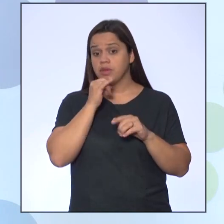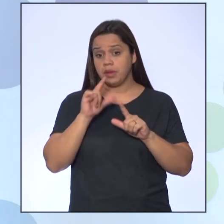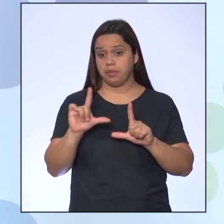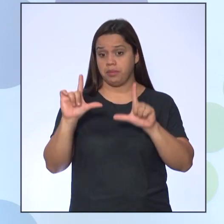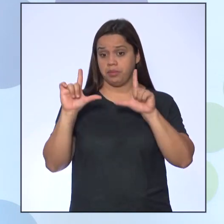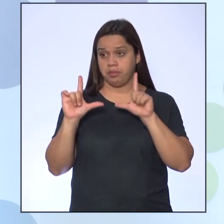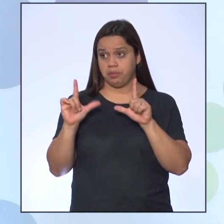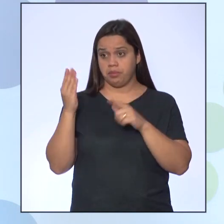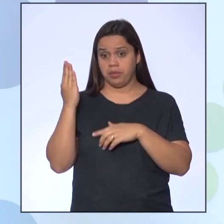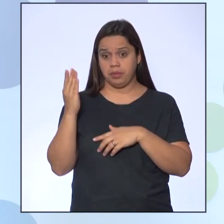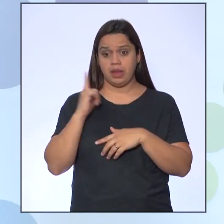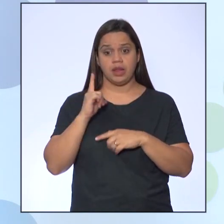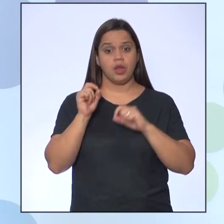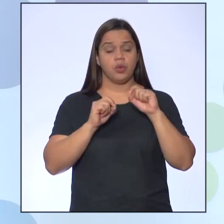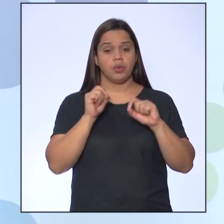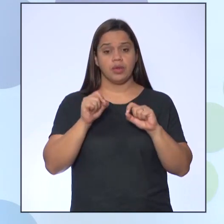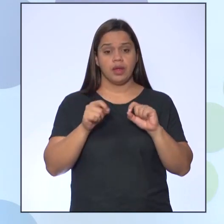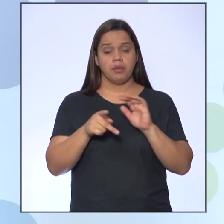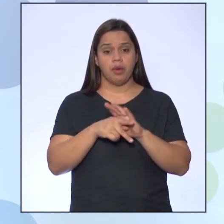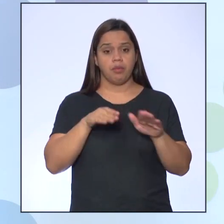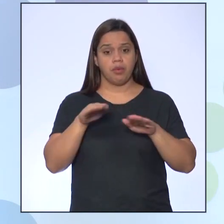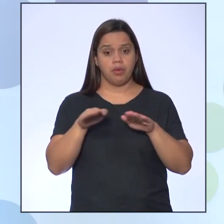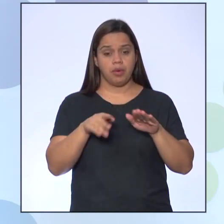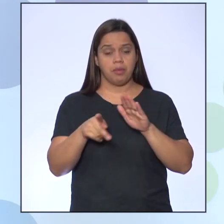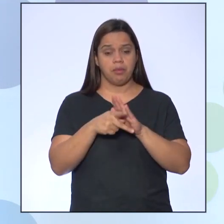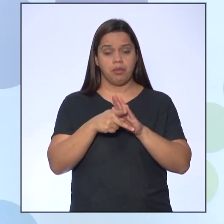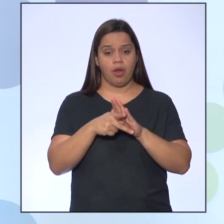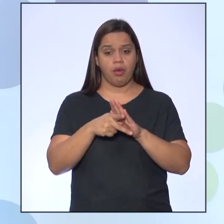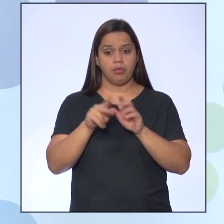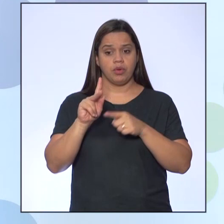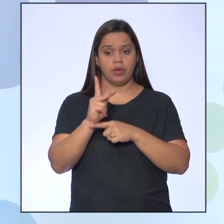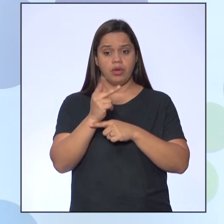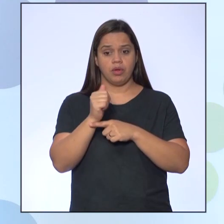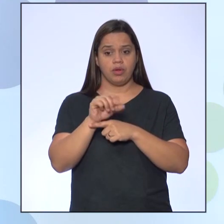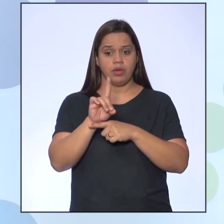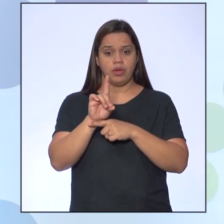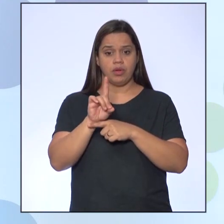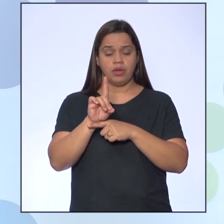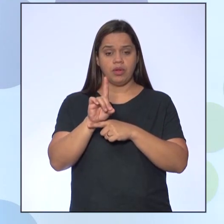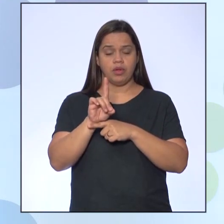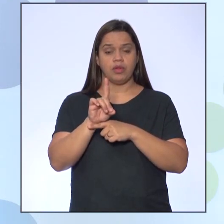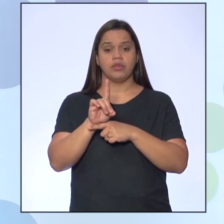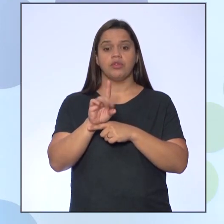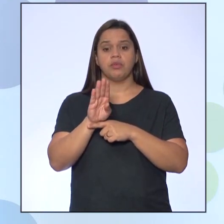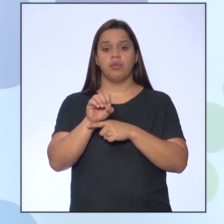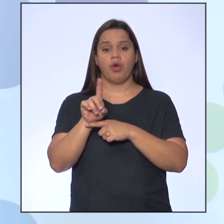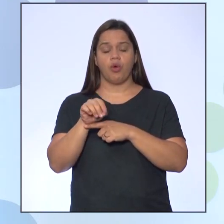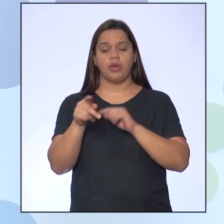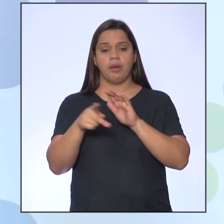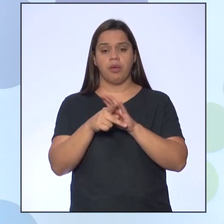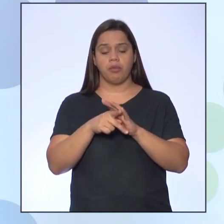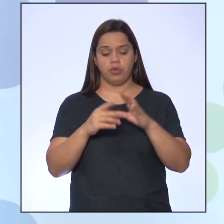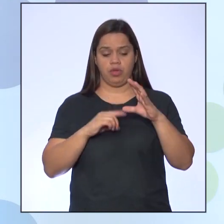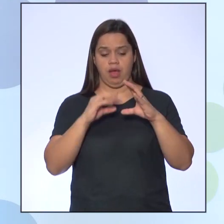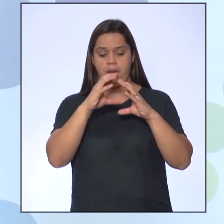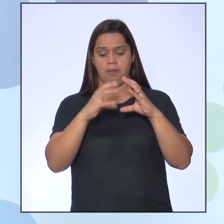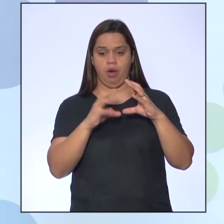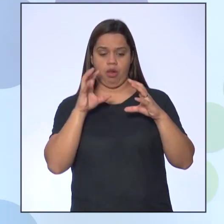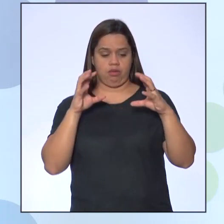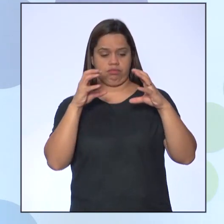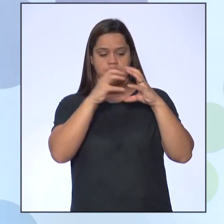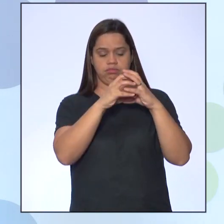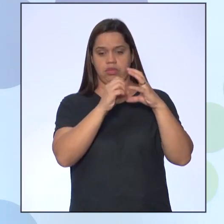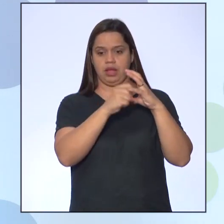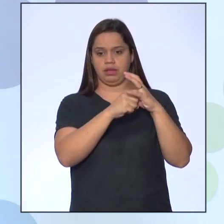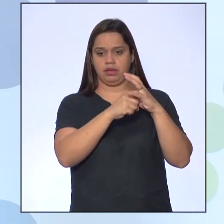que a gente tinha? A gente tinha o movimento do handball, né, que a gente chama do quê? De empunhadura, certo? Na segunda